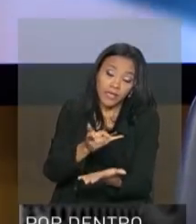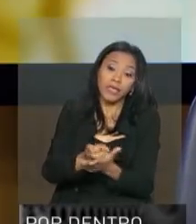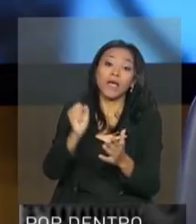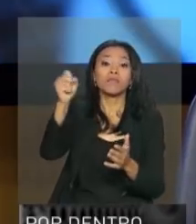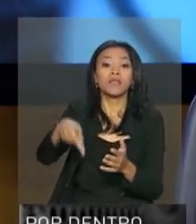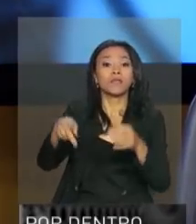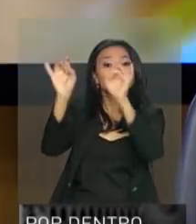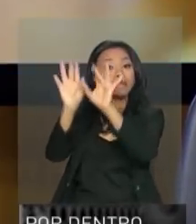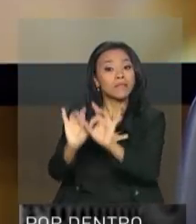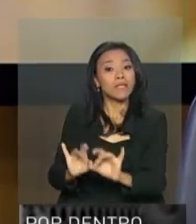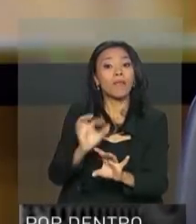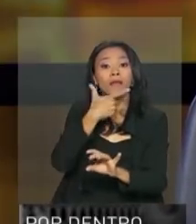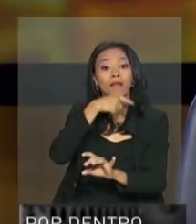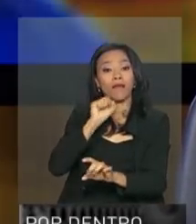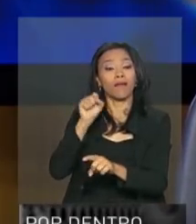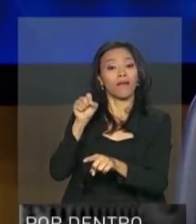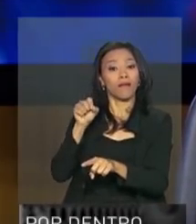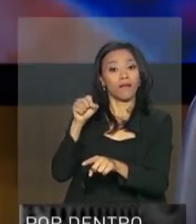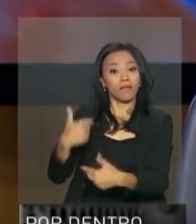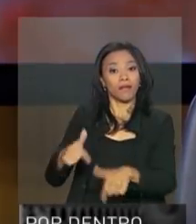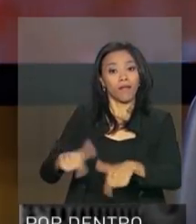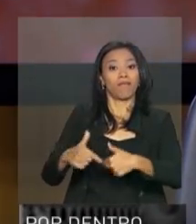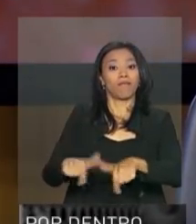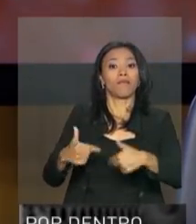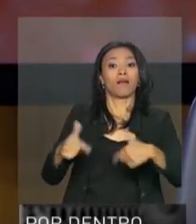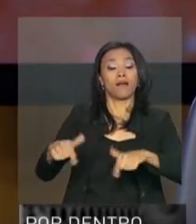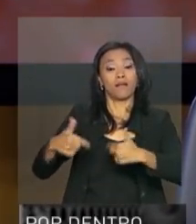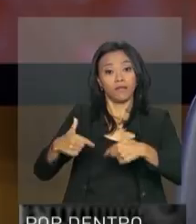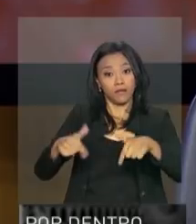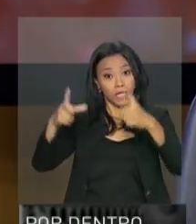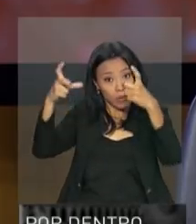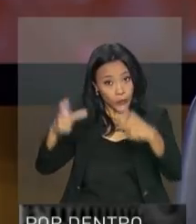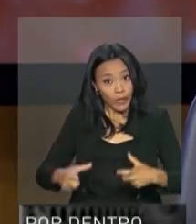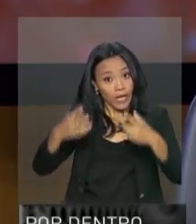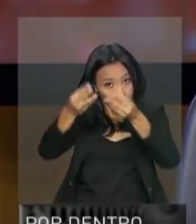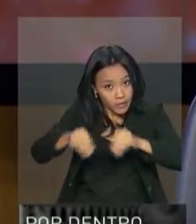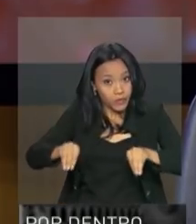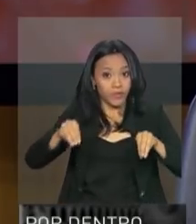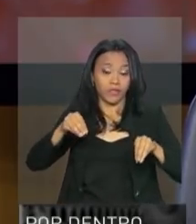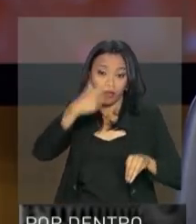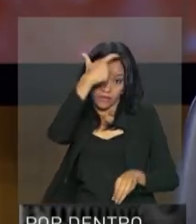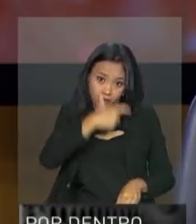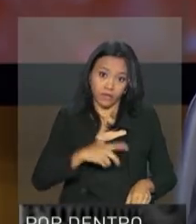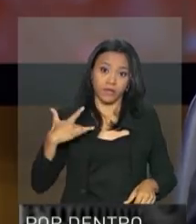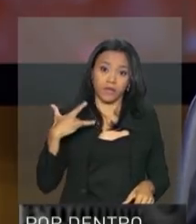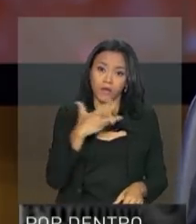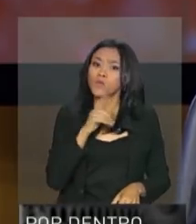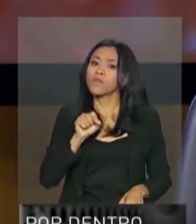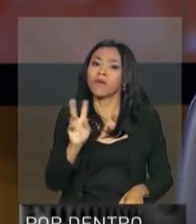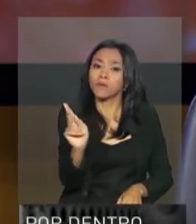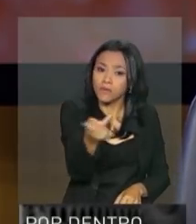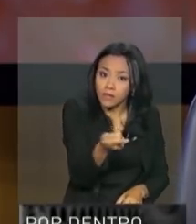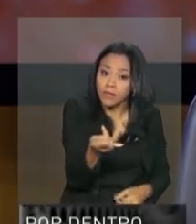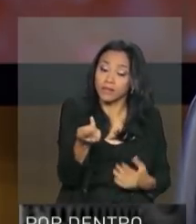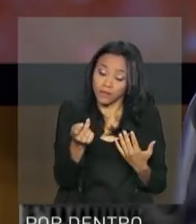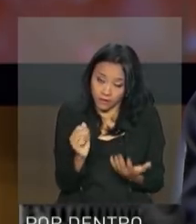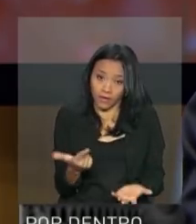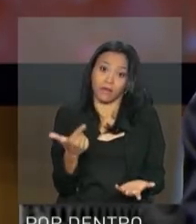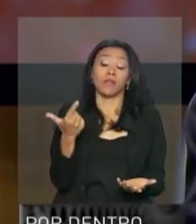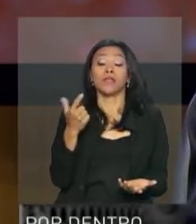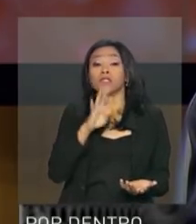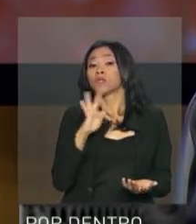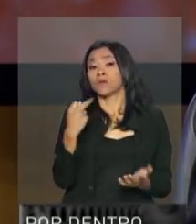pessoa que trabalhe com trabalhos que efetivamente prejudiquem a saúde. O que vai acontecer com elas? Obviamente, como todas